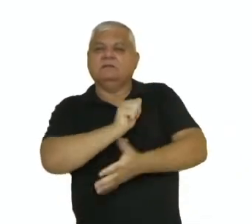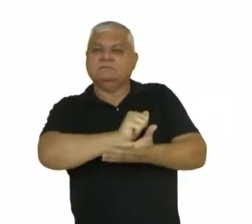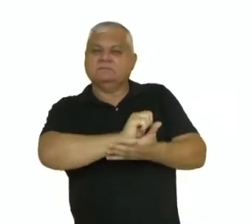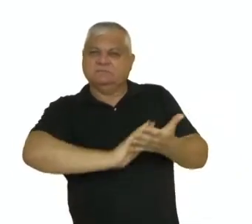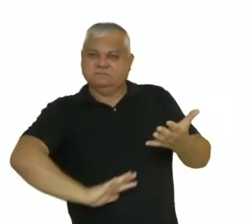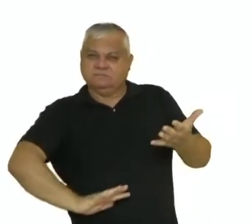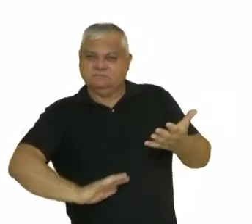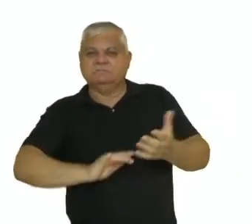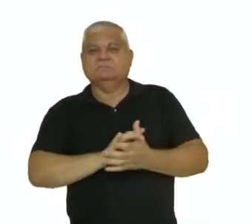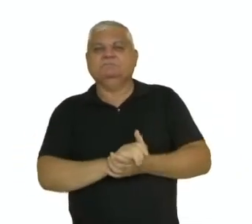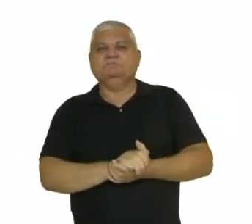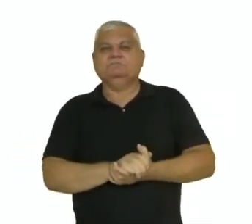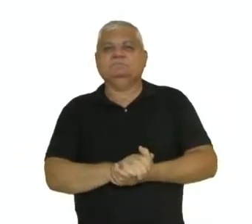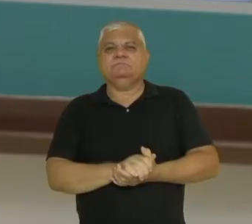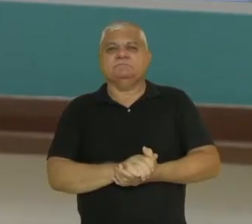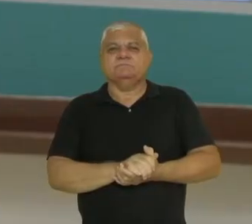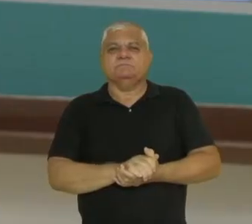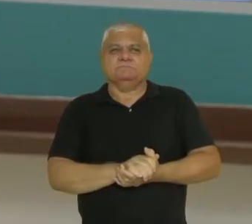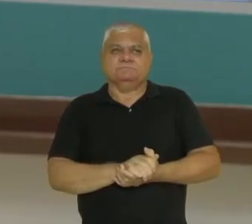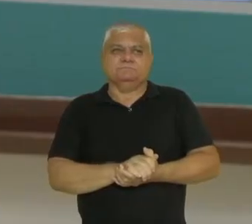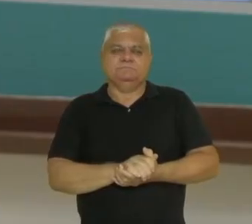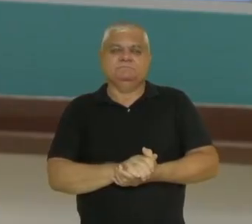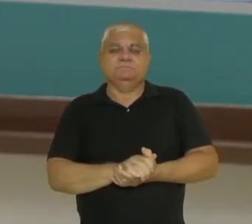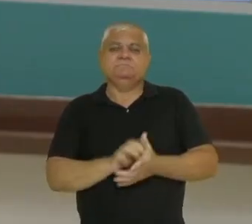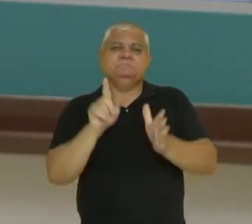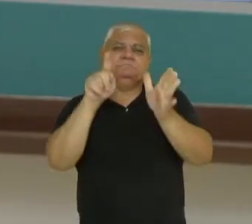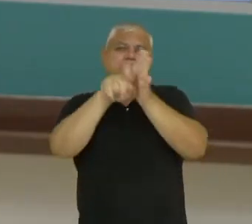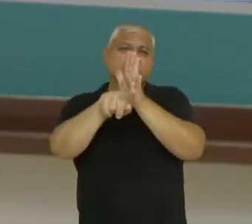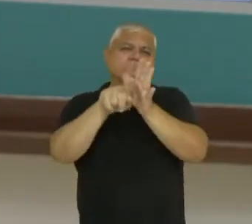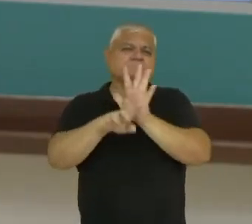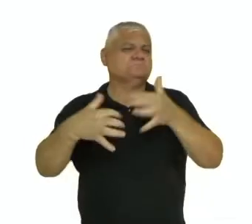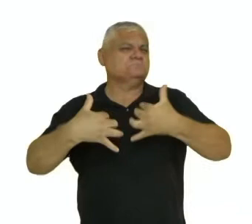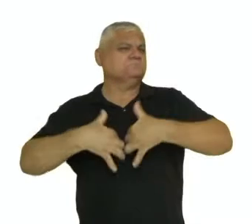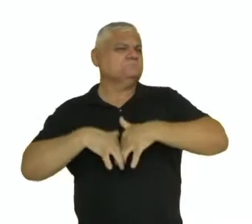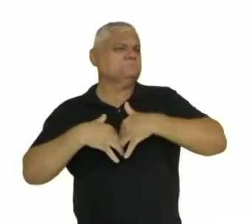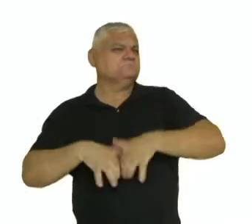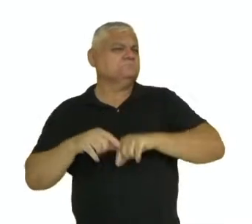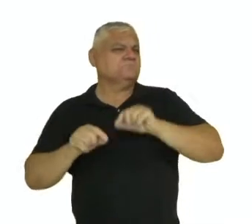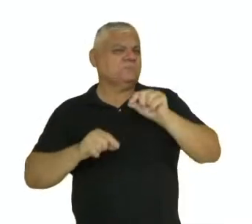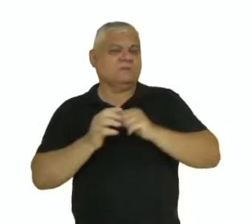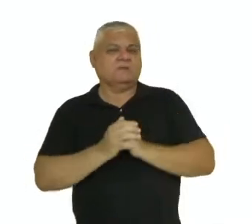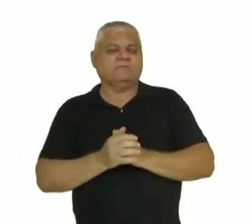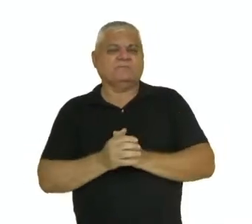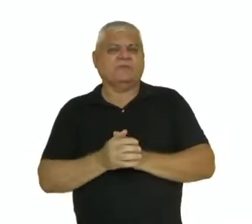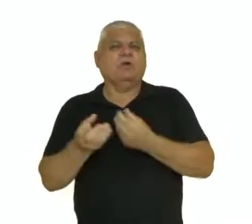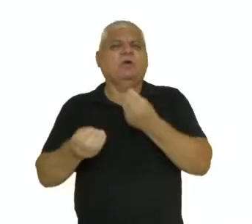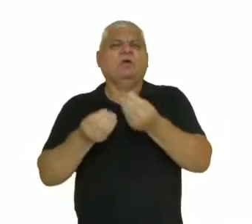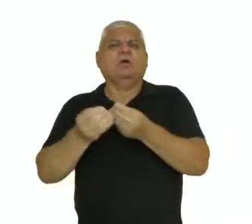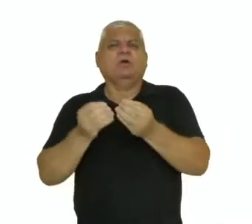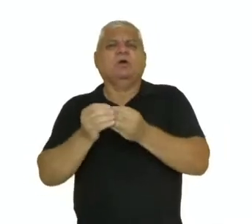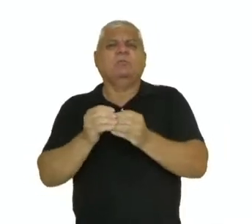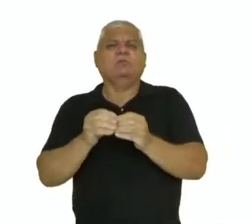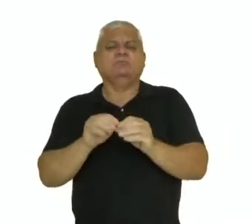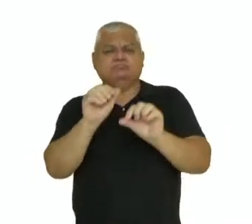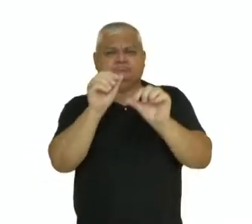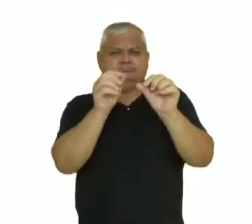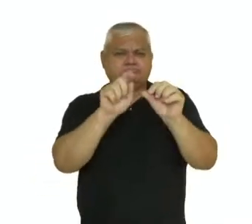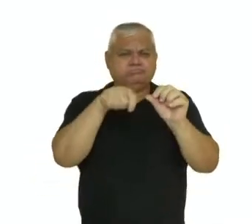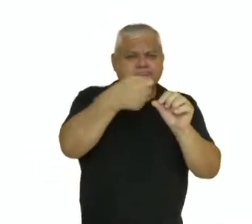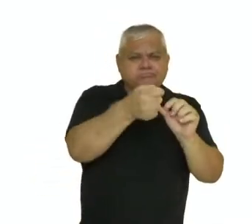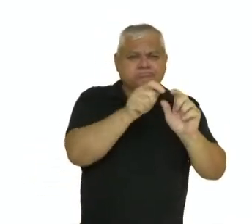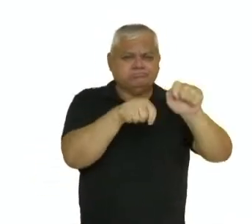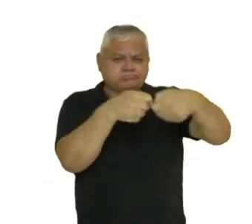e questionamentos. E os questionamentos da aula, então? Como representamos um fenômeno químico? Quais